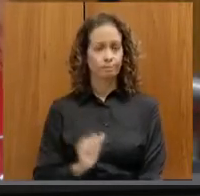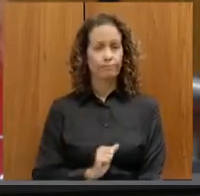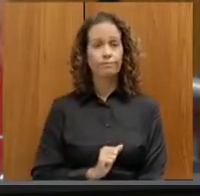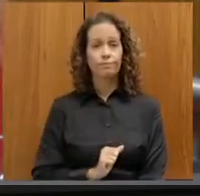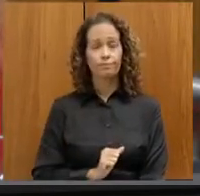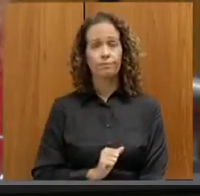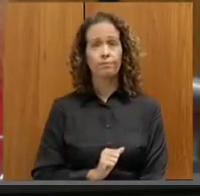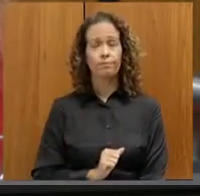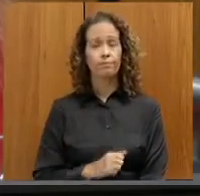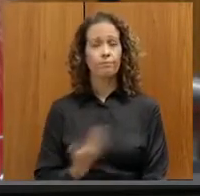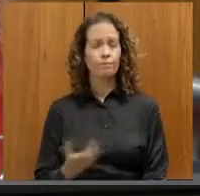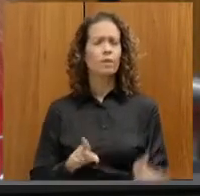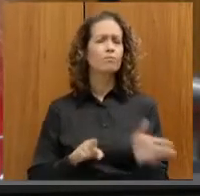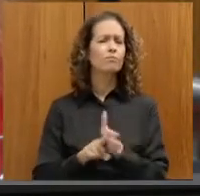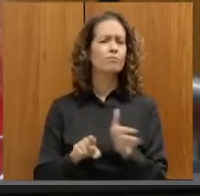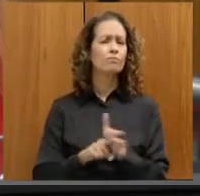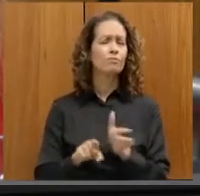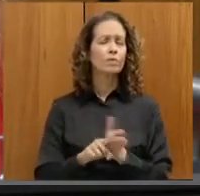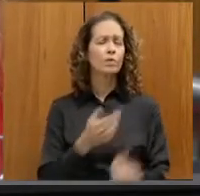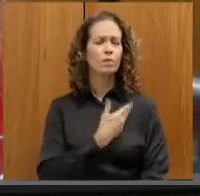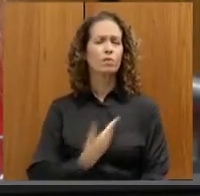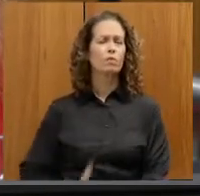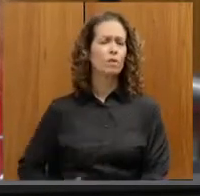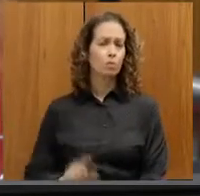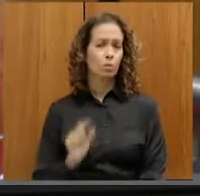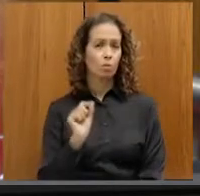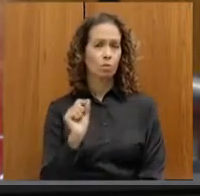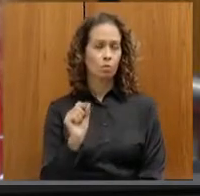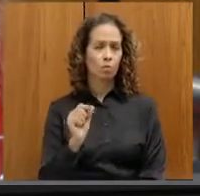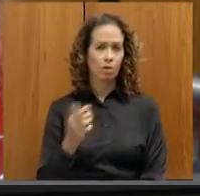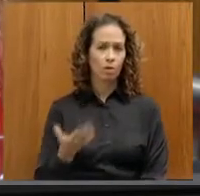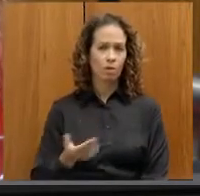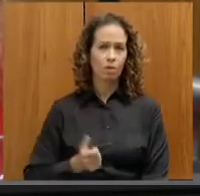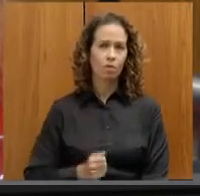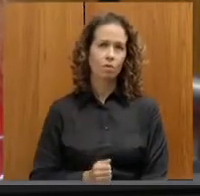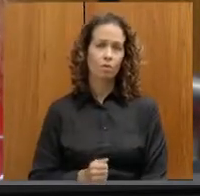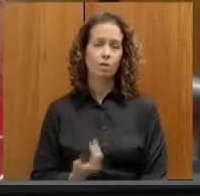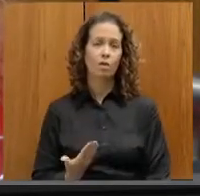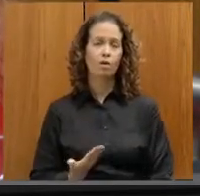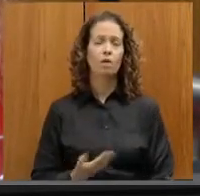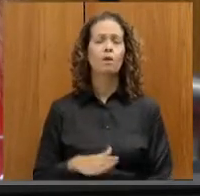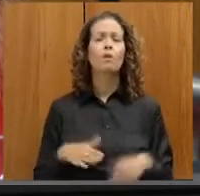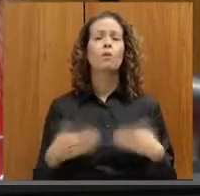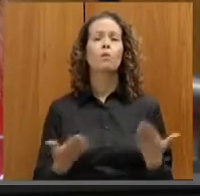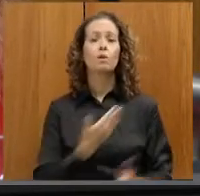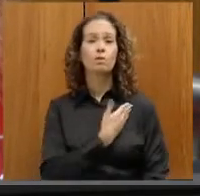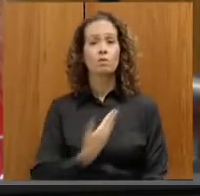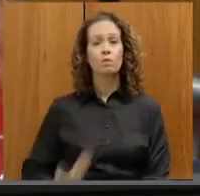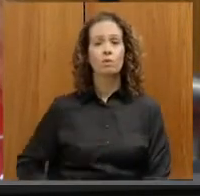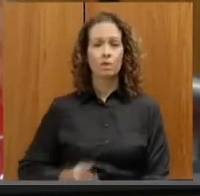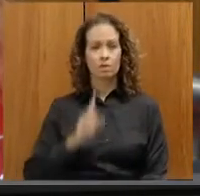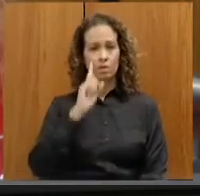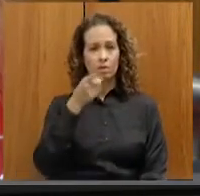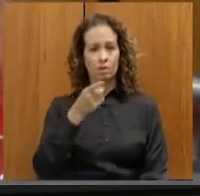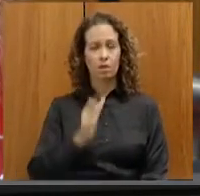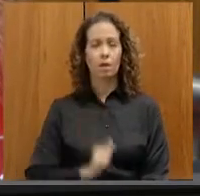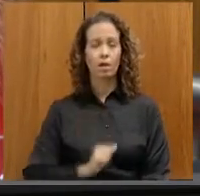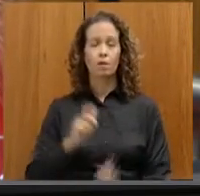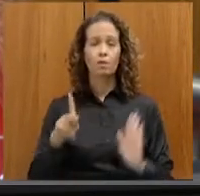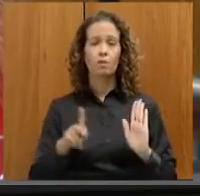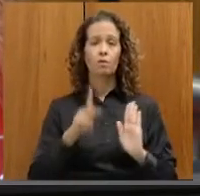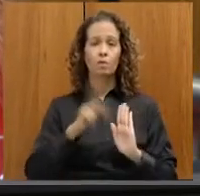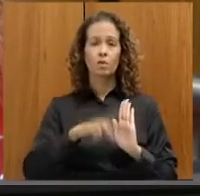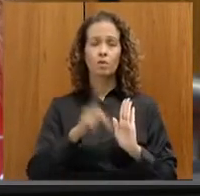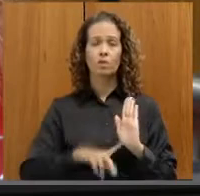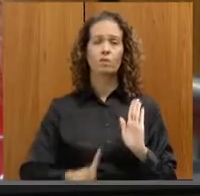centavos meu questionamento é o governo é quando o governo enviará à Assembleia Legislativa projeto de lei específico